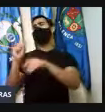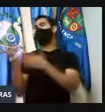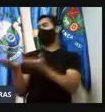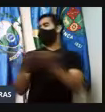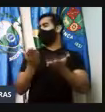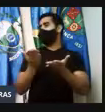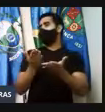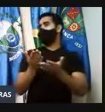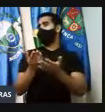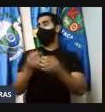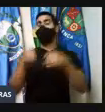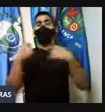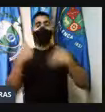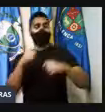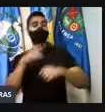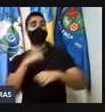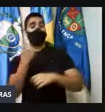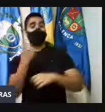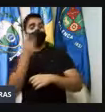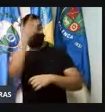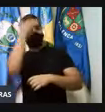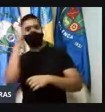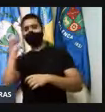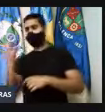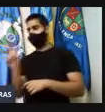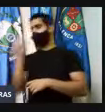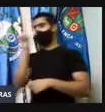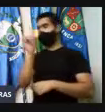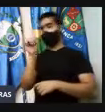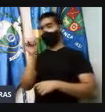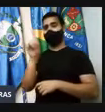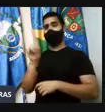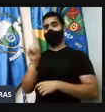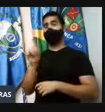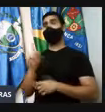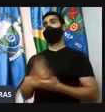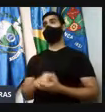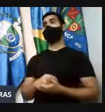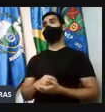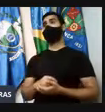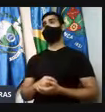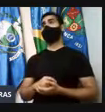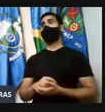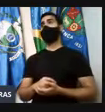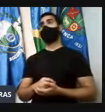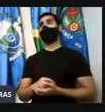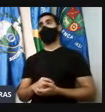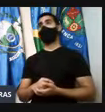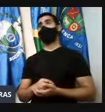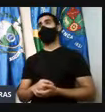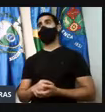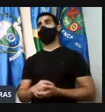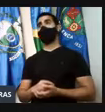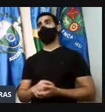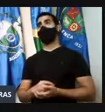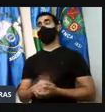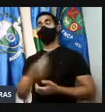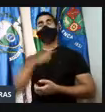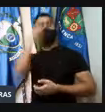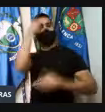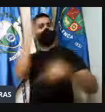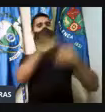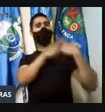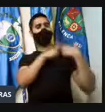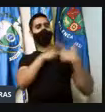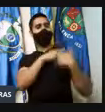importante é que eles pudessem vir. O instrumento, para mim, mas que o responsável da